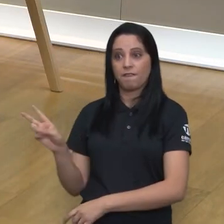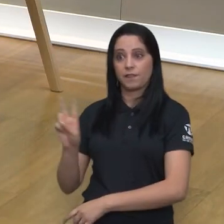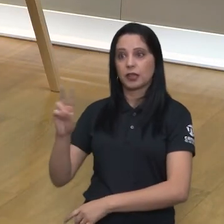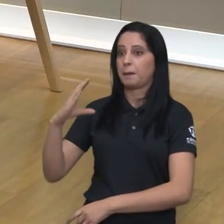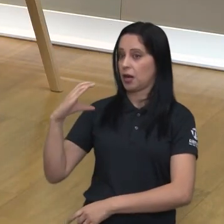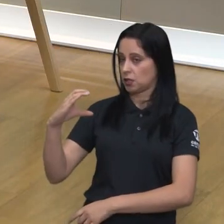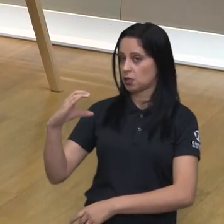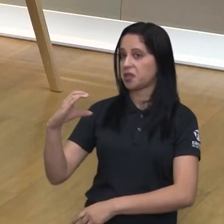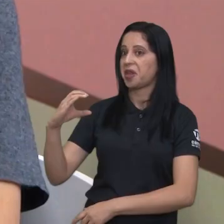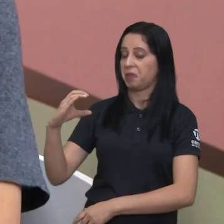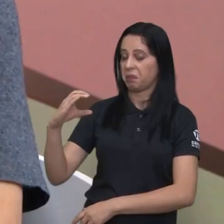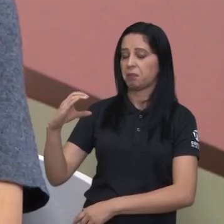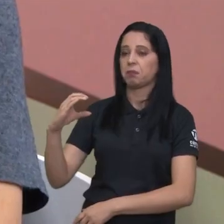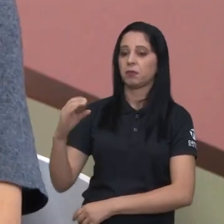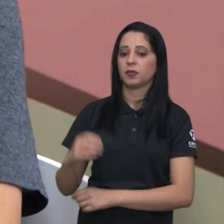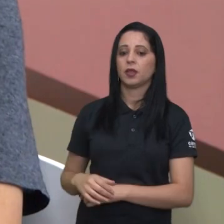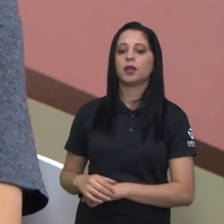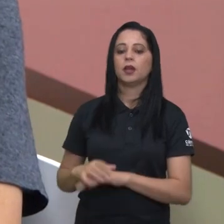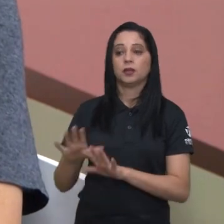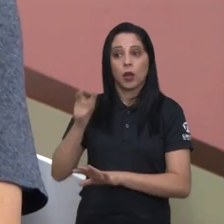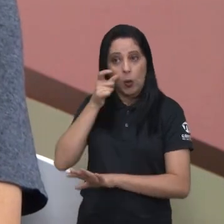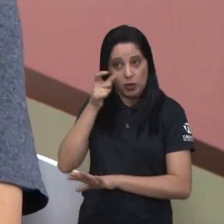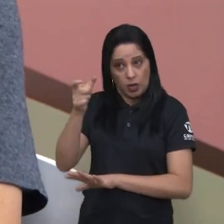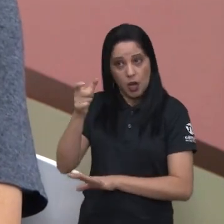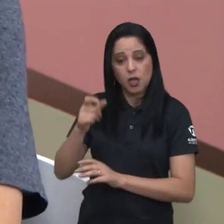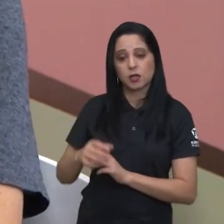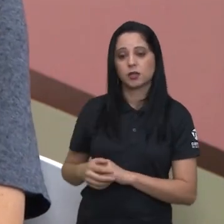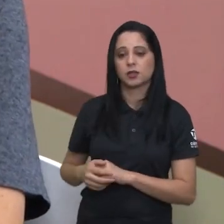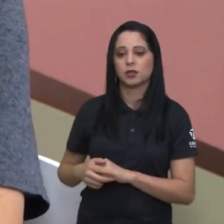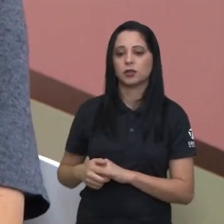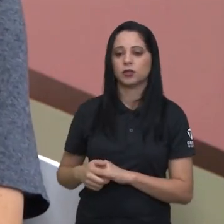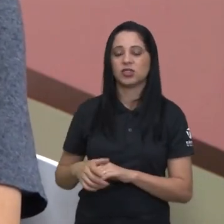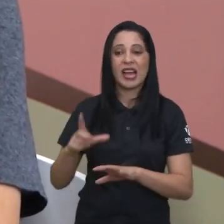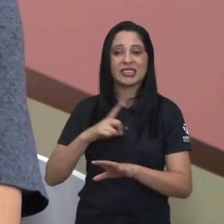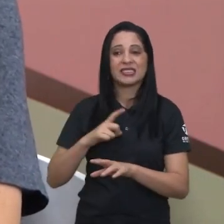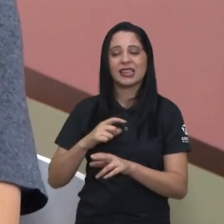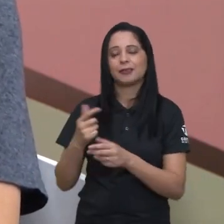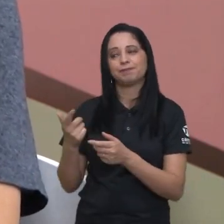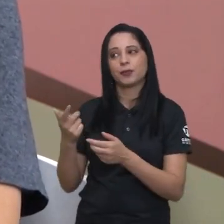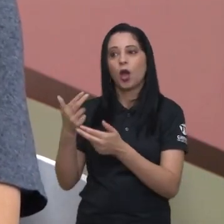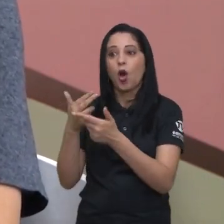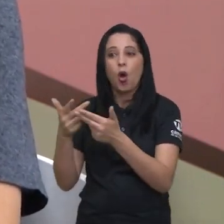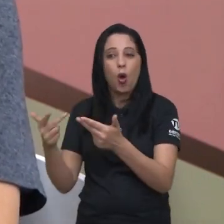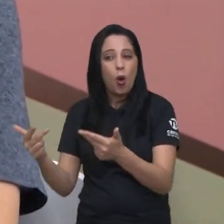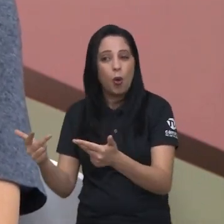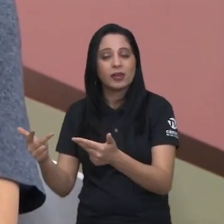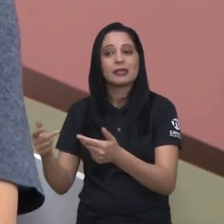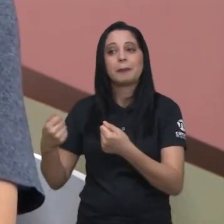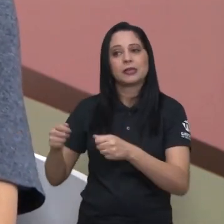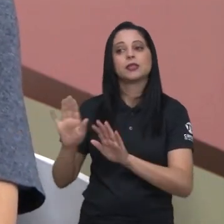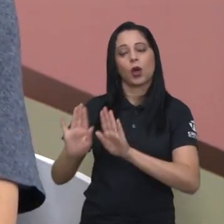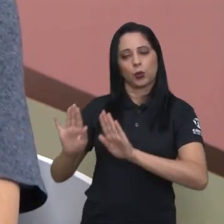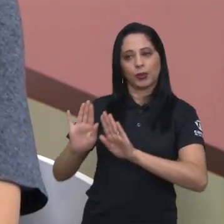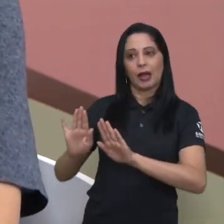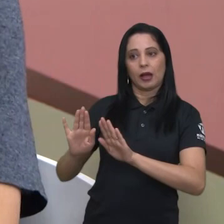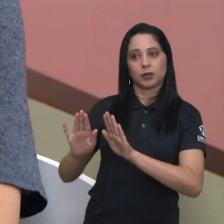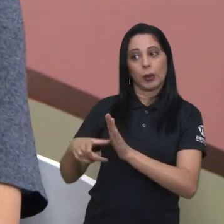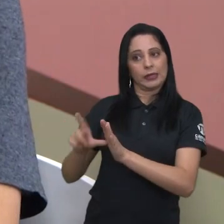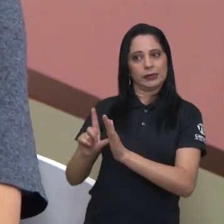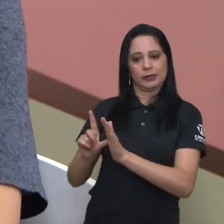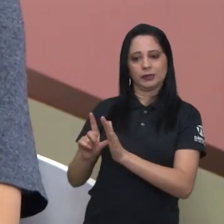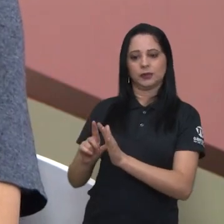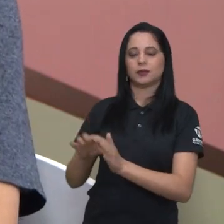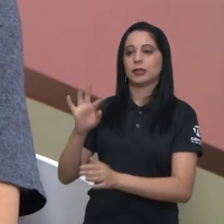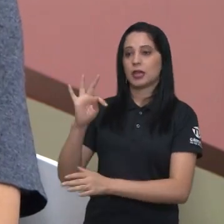é riquíssima. Então é interessante, né, para o consumo. Agora, tem algumas que a gente precisa ter cuidado para consumir. Então,